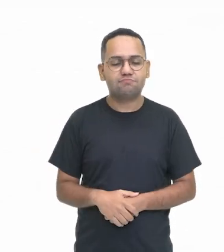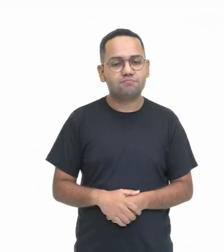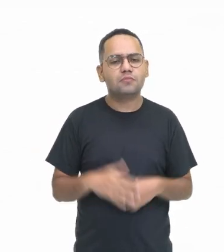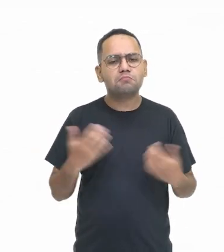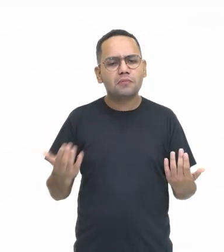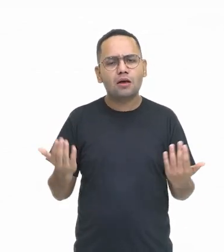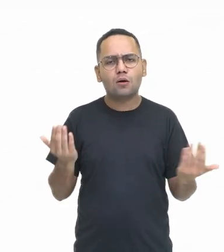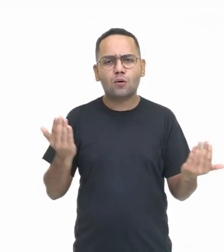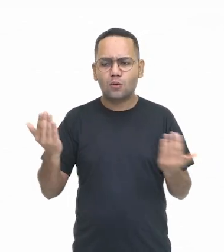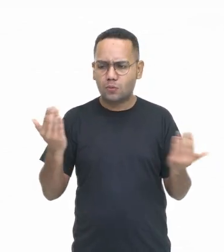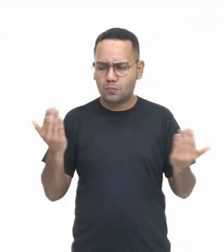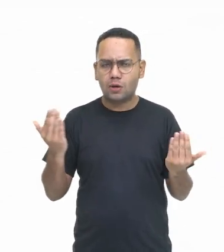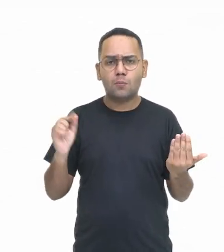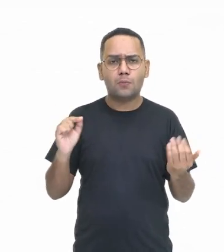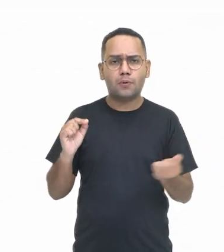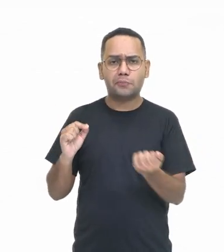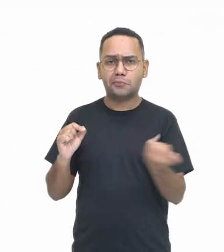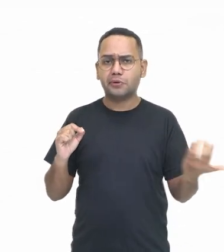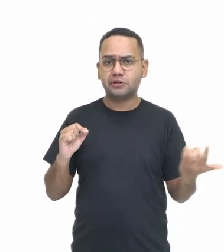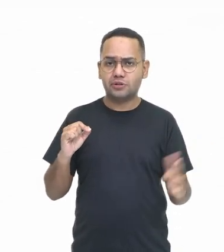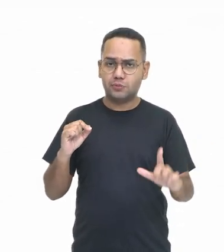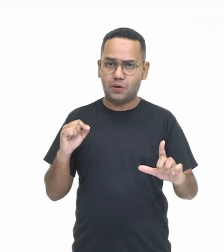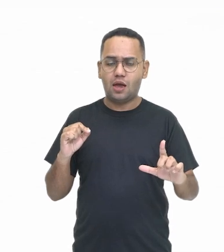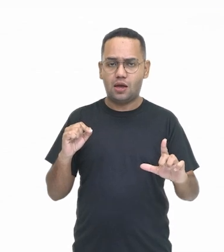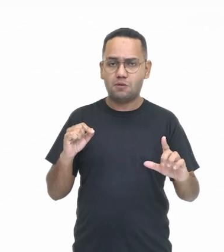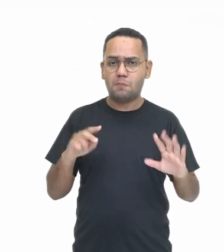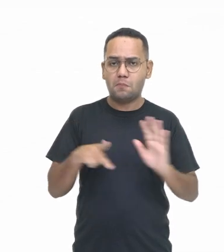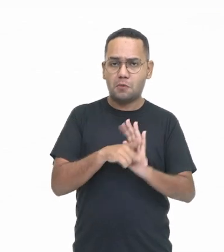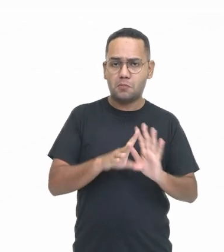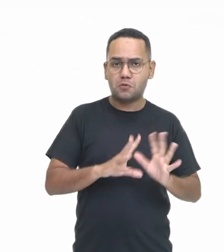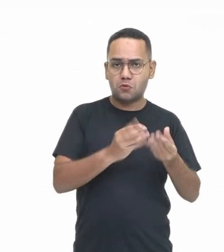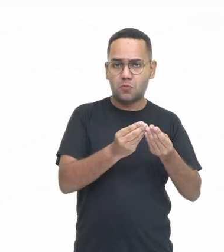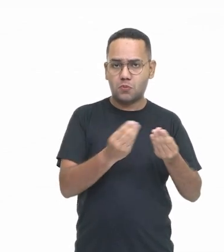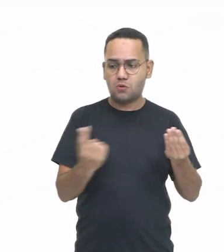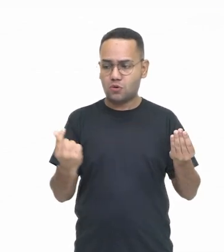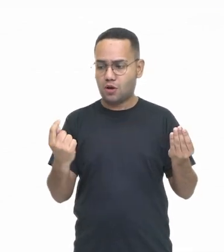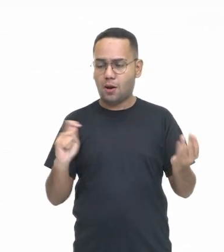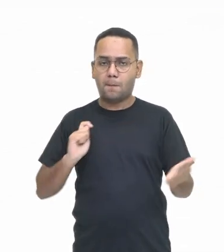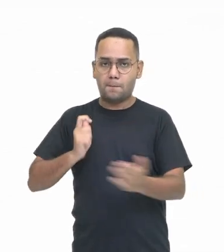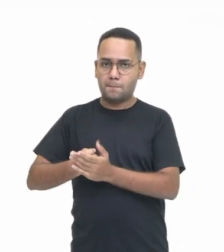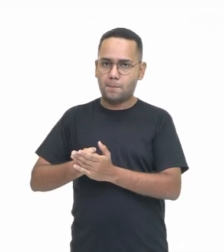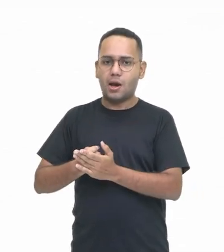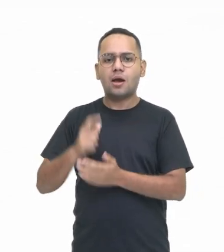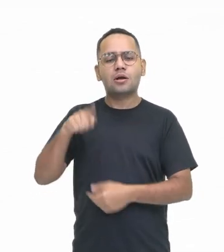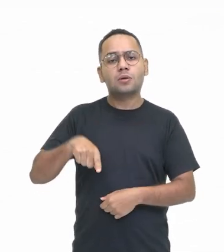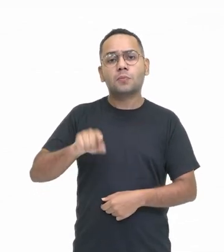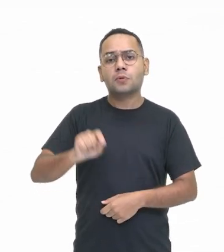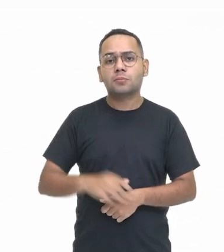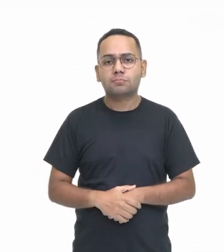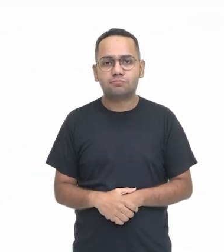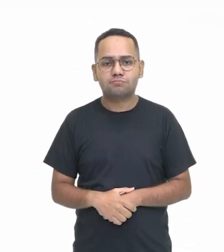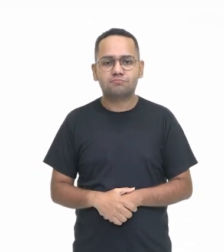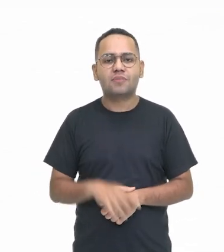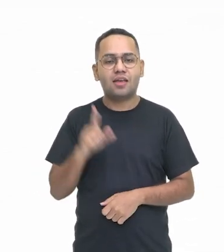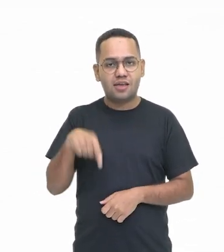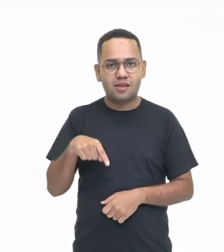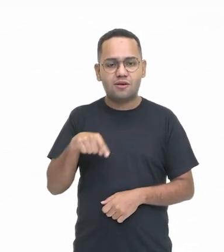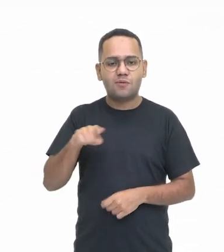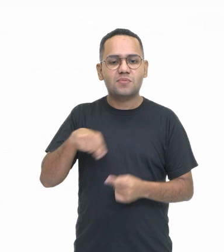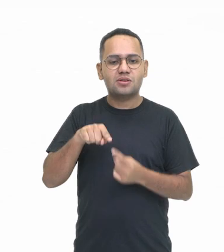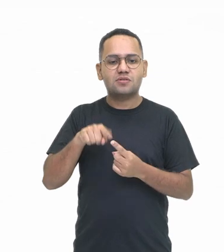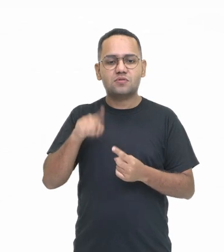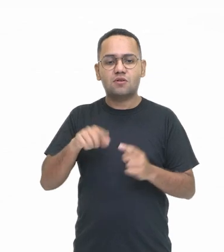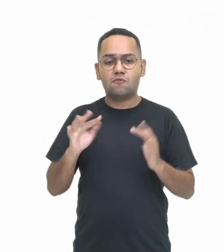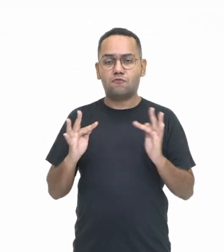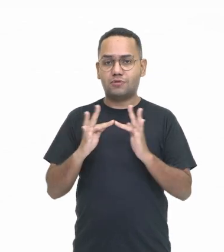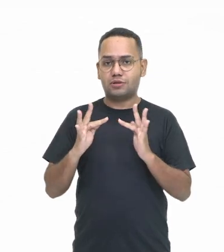né, a quantidade de litros de tucupi e o preço a se pagar, é que a gente vai chamar, que a gente vai conhecer aqui como função, tá bom? Então,